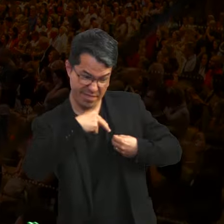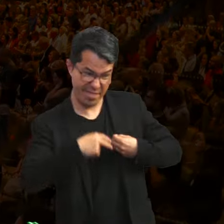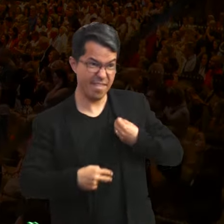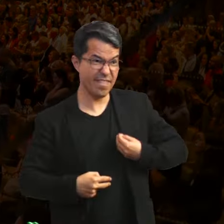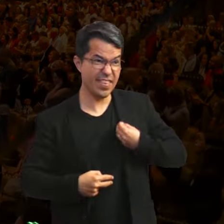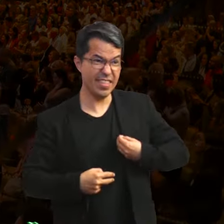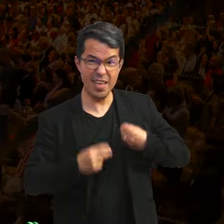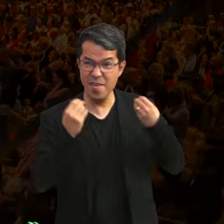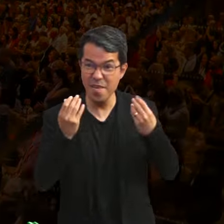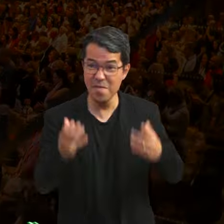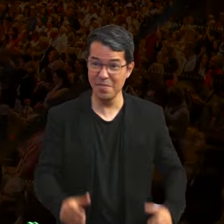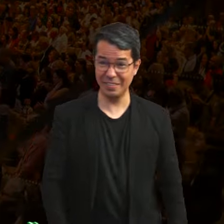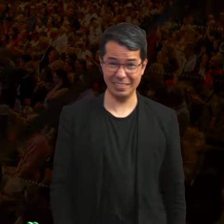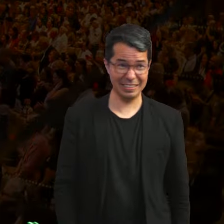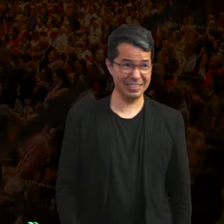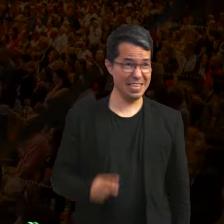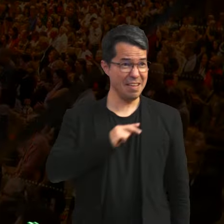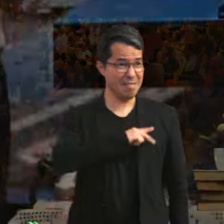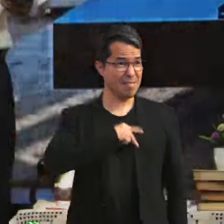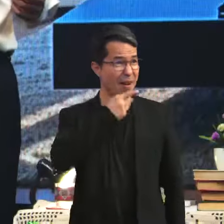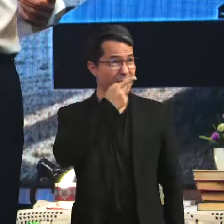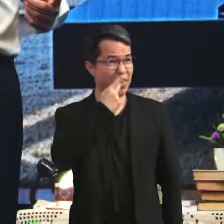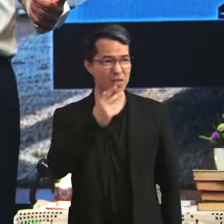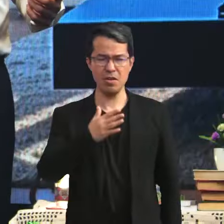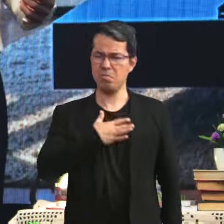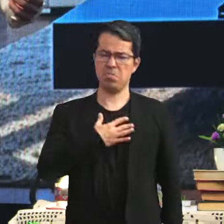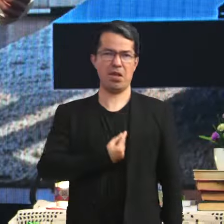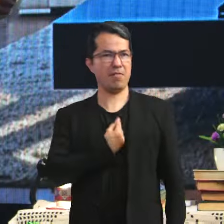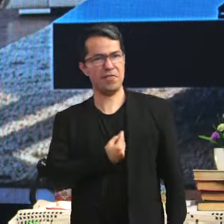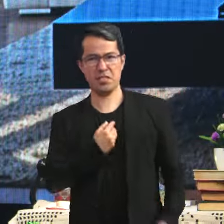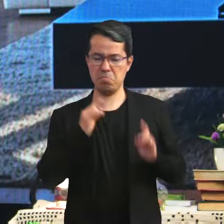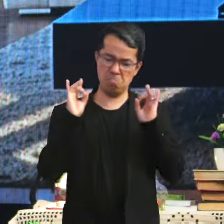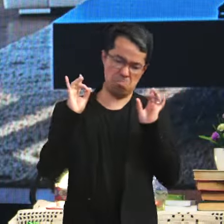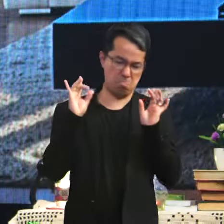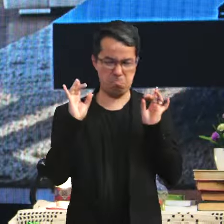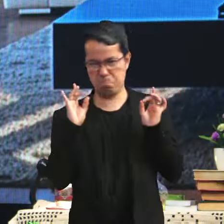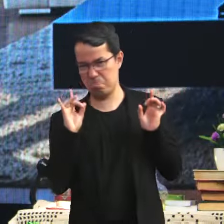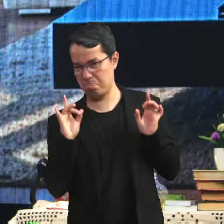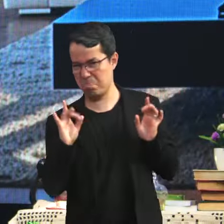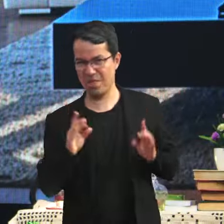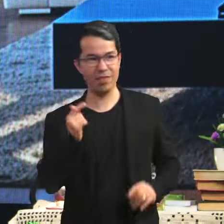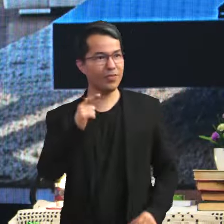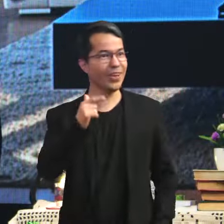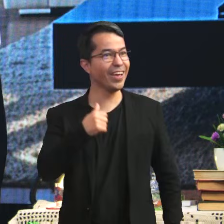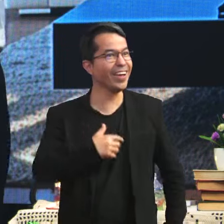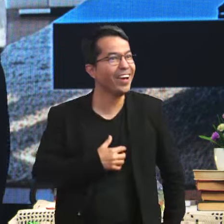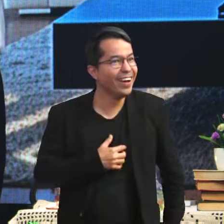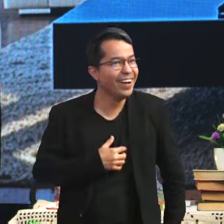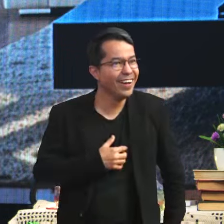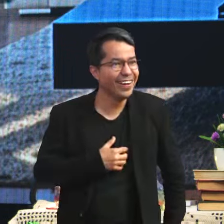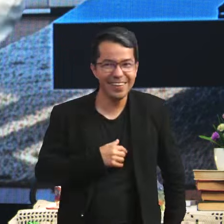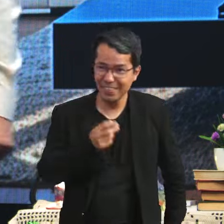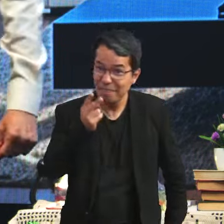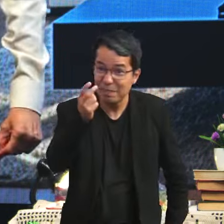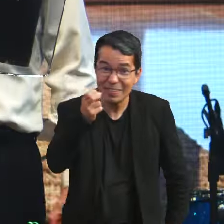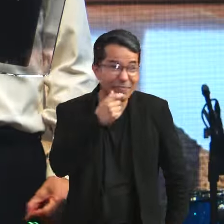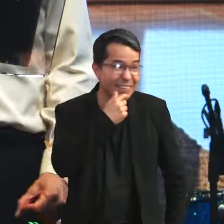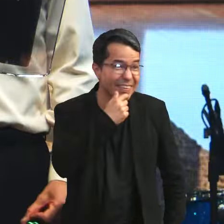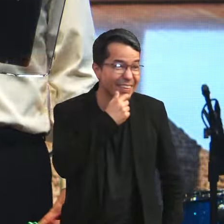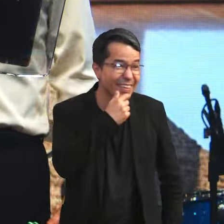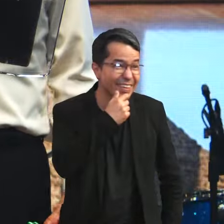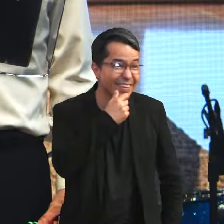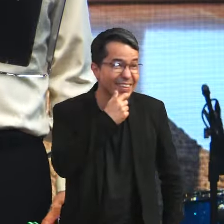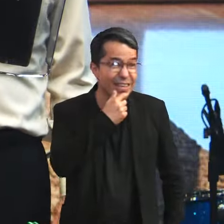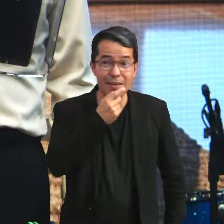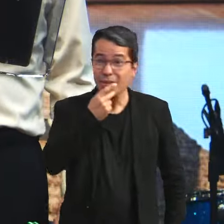palavras de Paulo que está diendo o que ele di considero vida prosa eu não